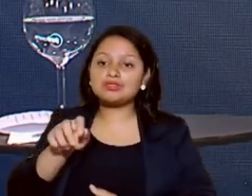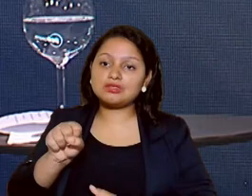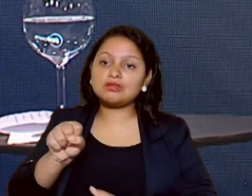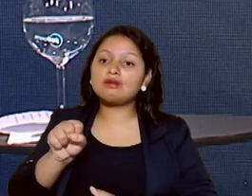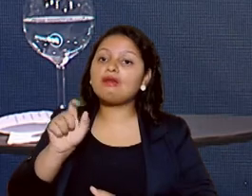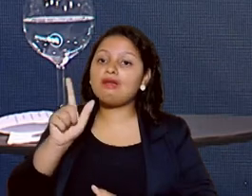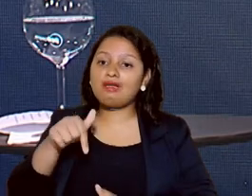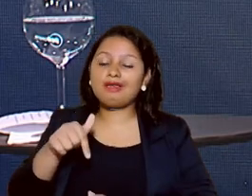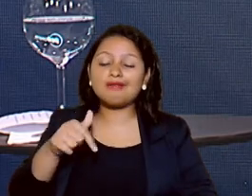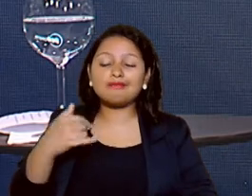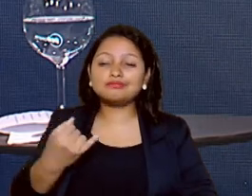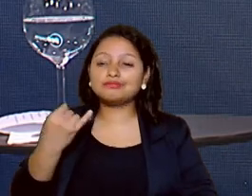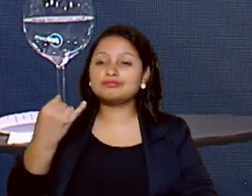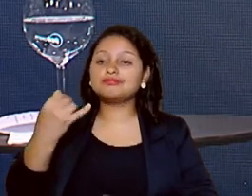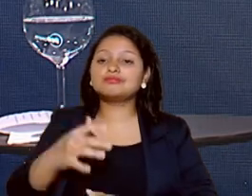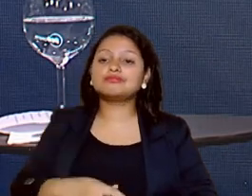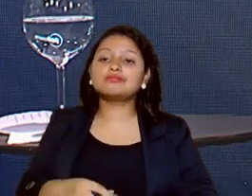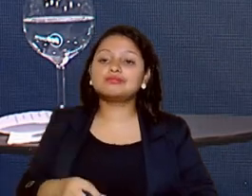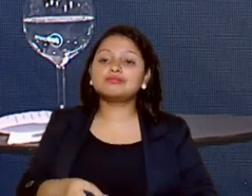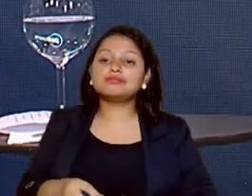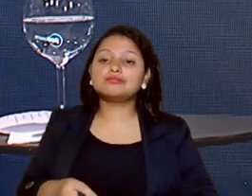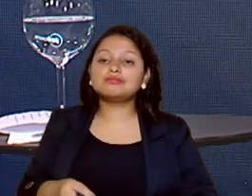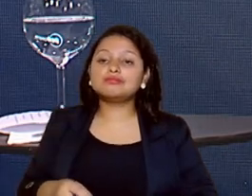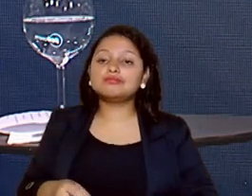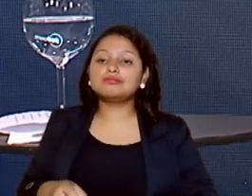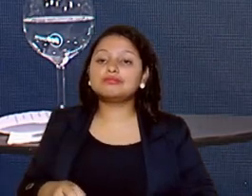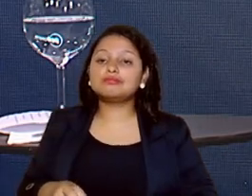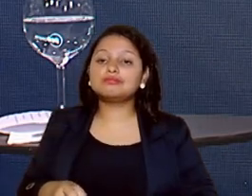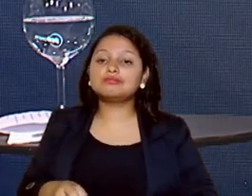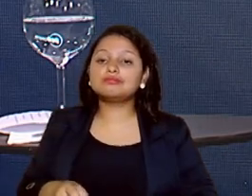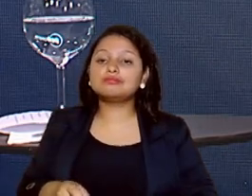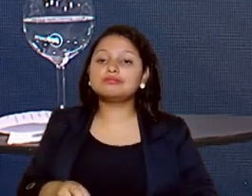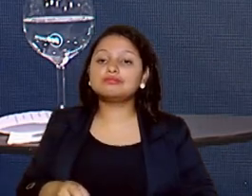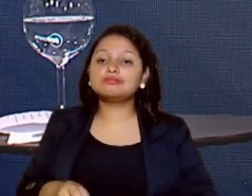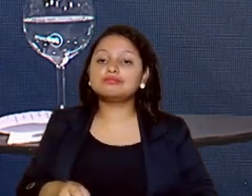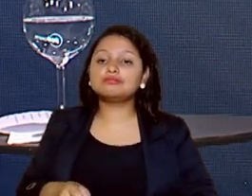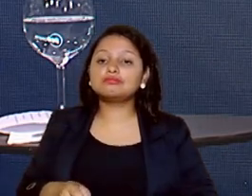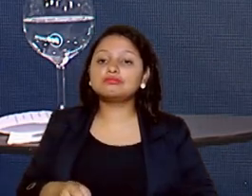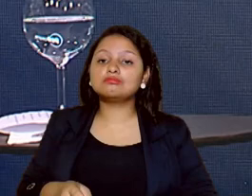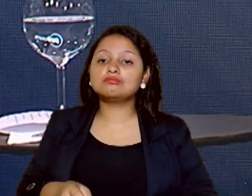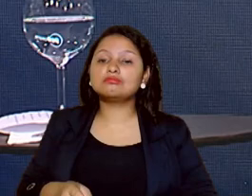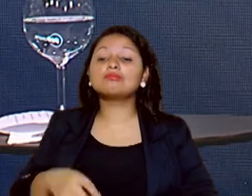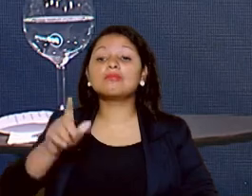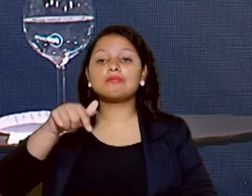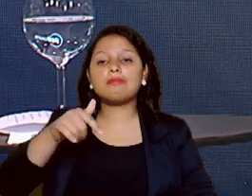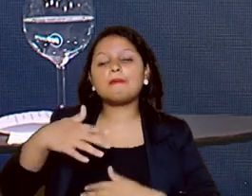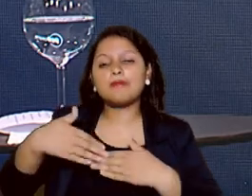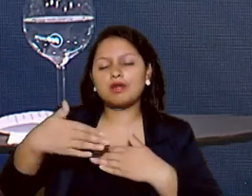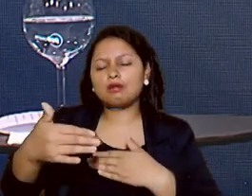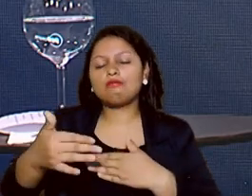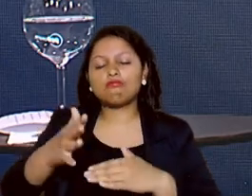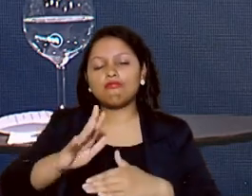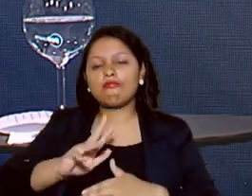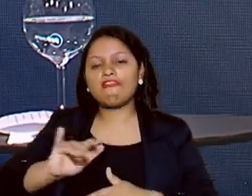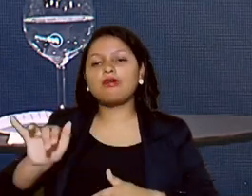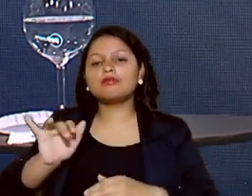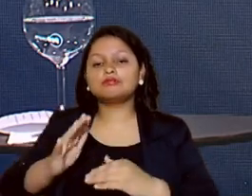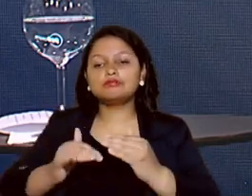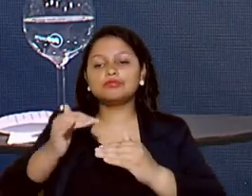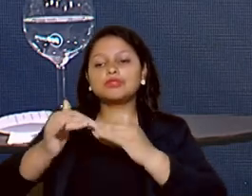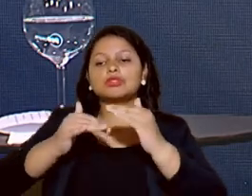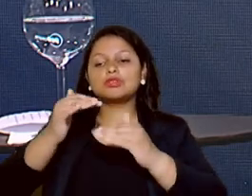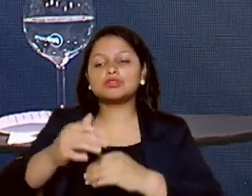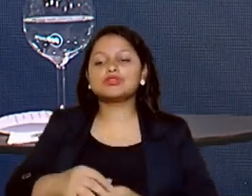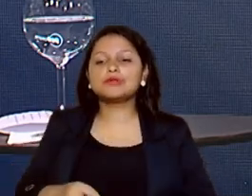grande quanto no mundo financeiro e aí eu acho que muito ainda virá né o cruzamento de deita